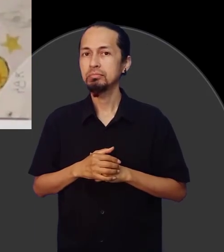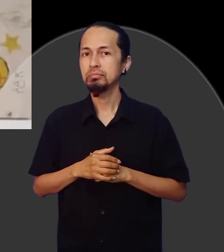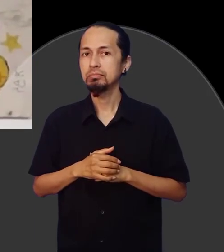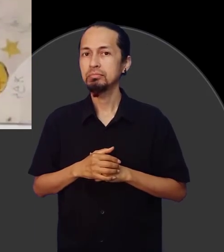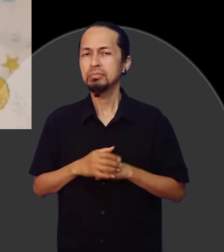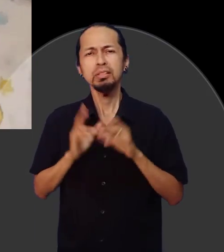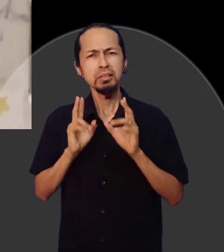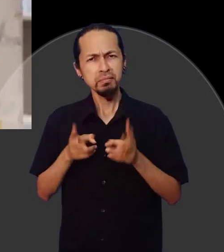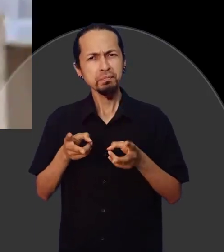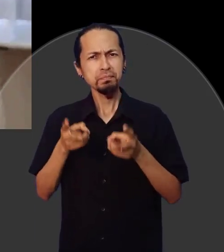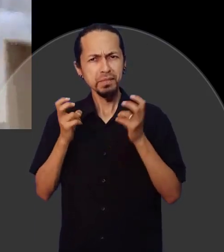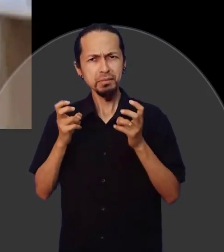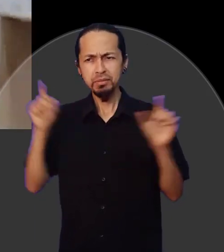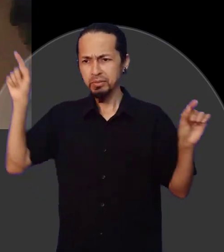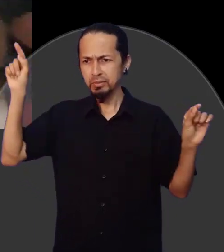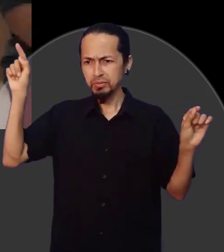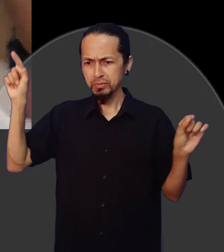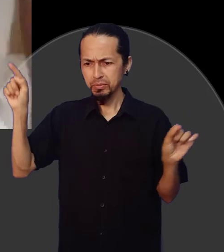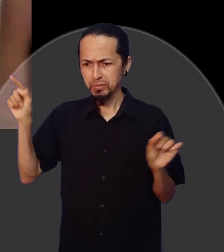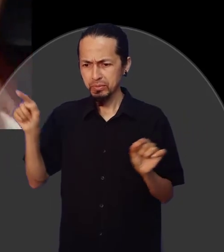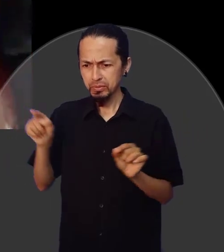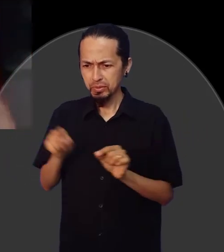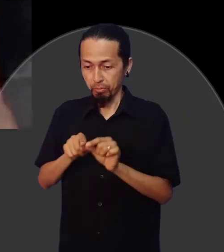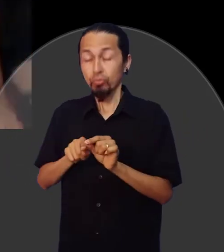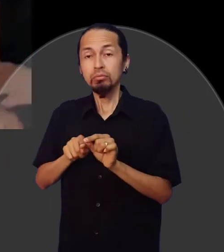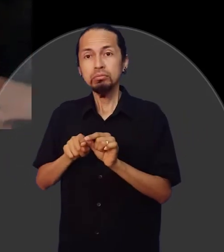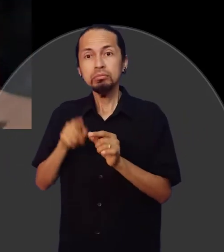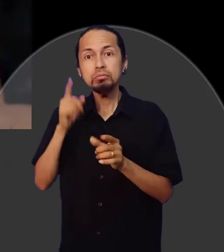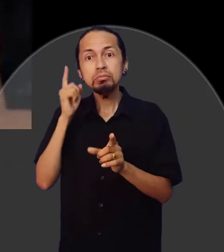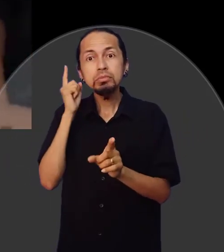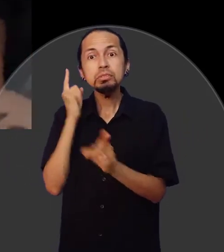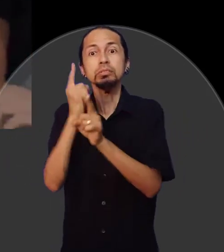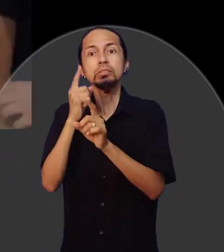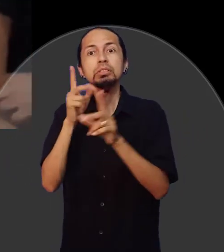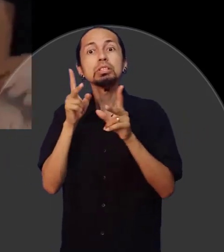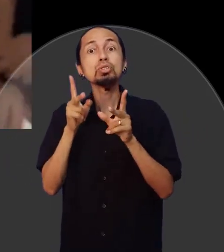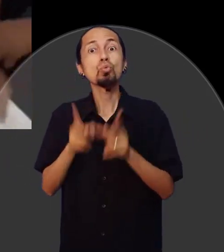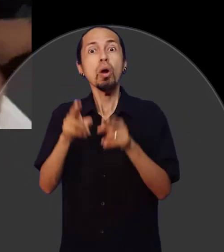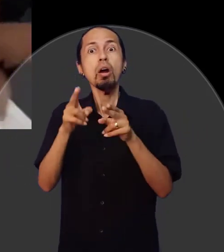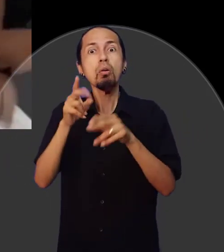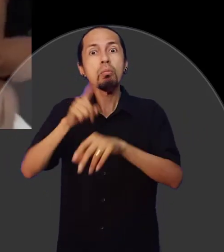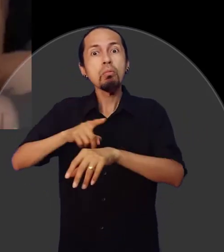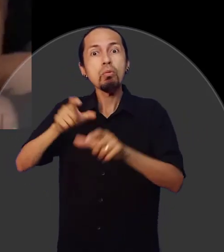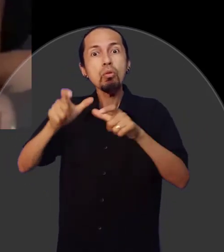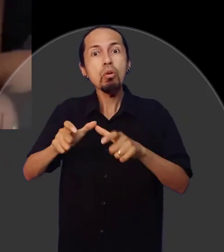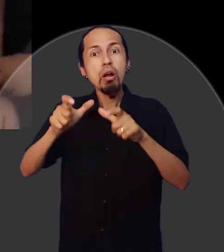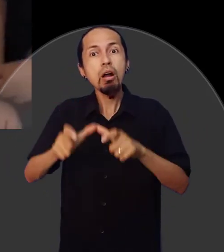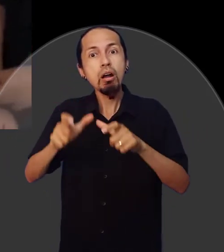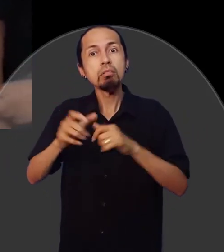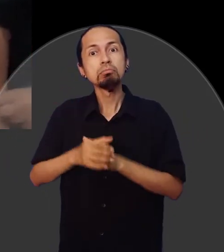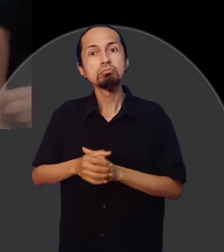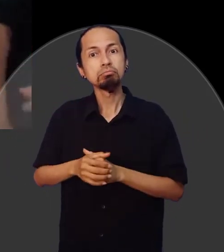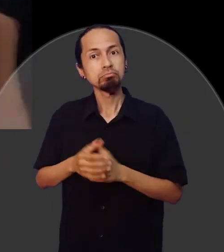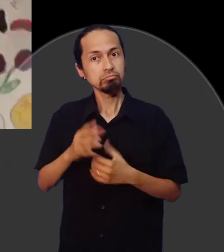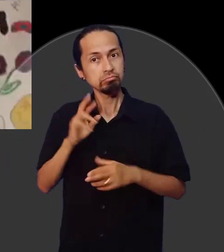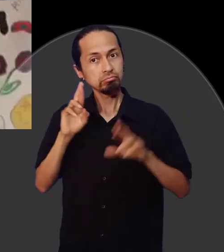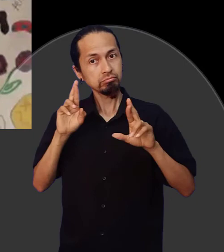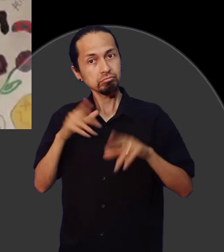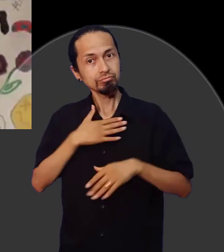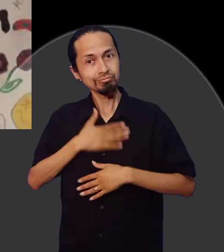Se perceber, as duas pararam no mesmo ponto, ao mesmo tempo. Então esse é o experimento da tautócrona. Espero que tenham gostado.